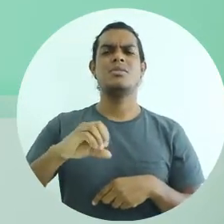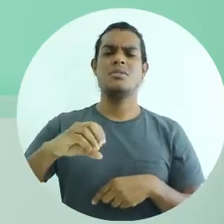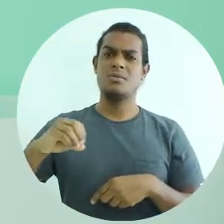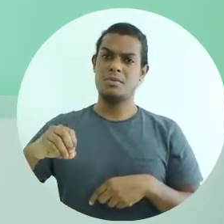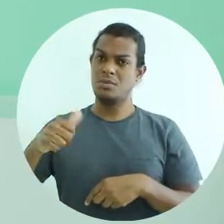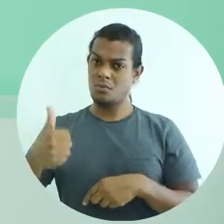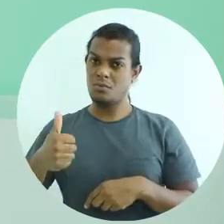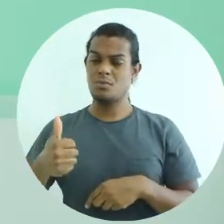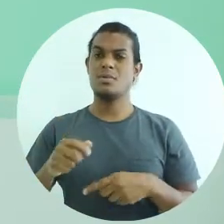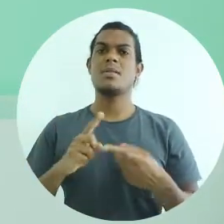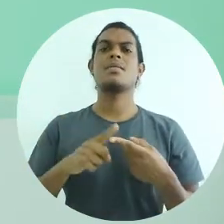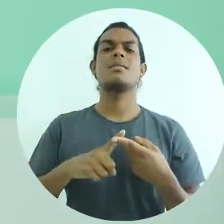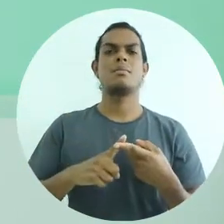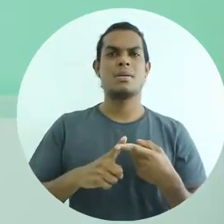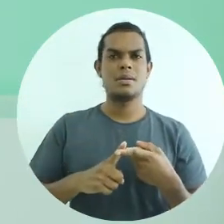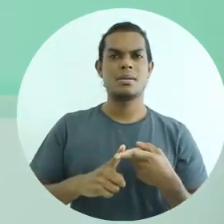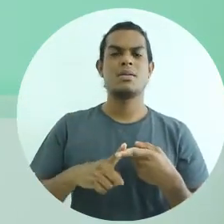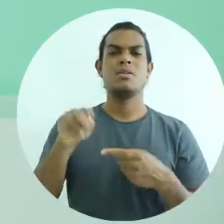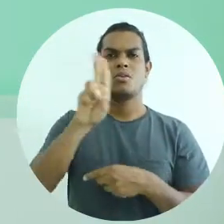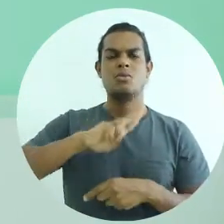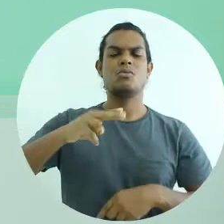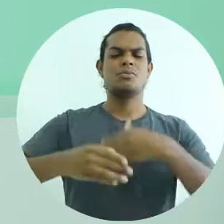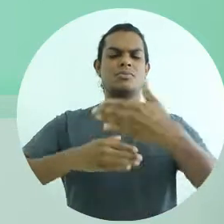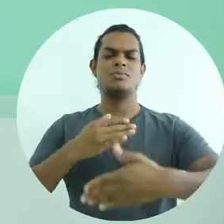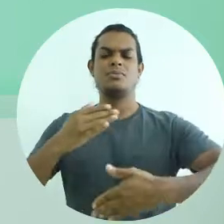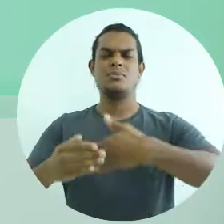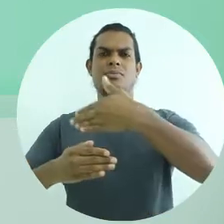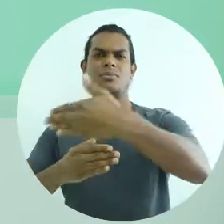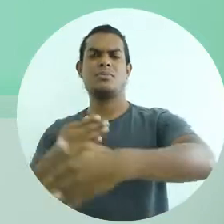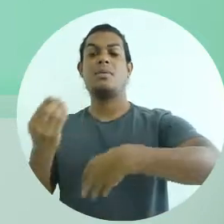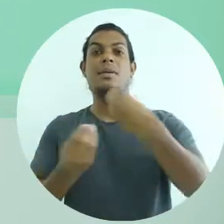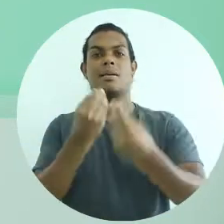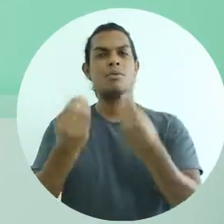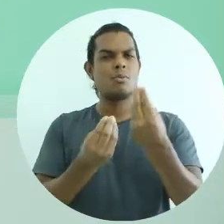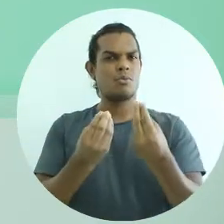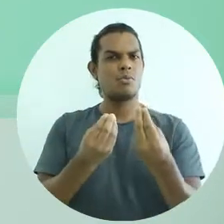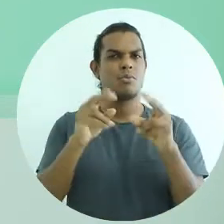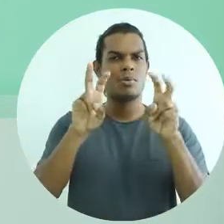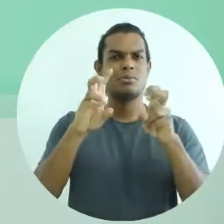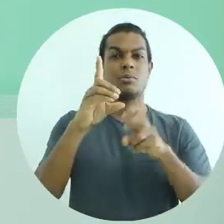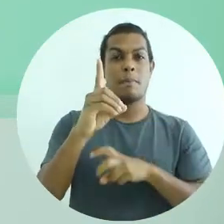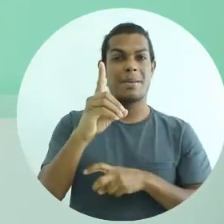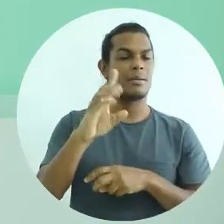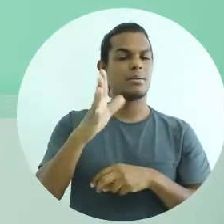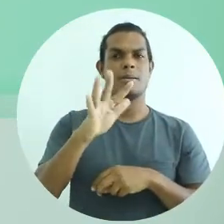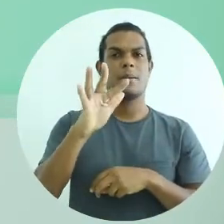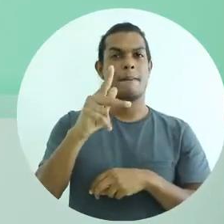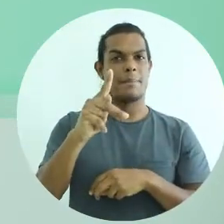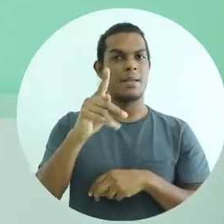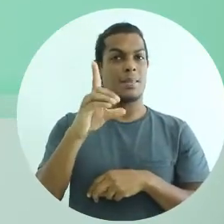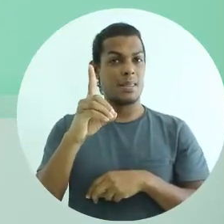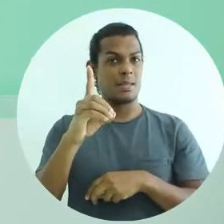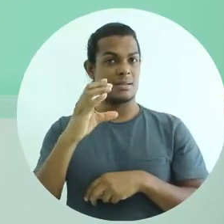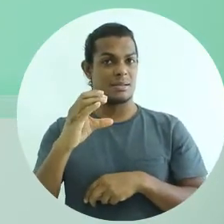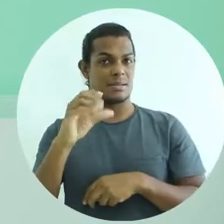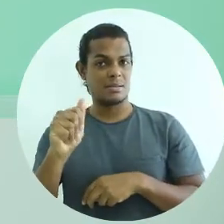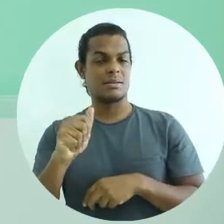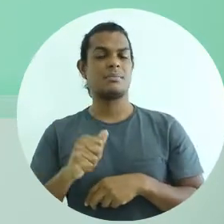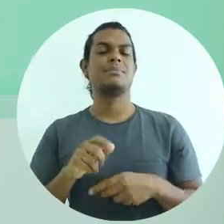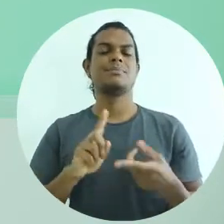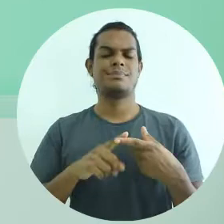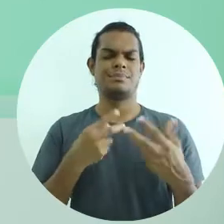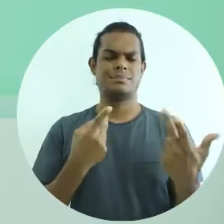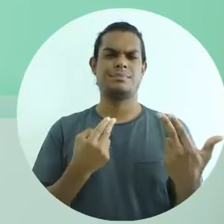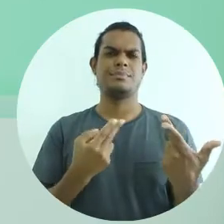contínua. Aquele conceito que a gente viu lá no PDCA também é aplicável para a revisão da norma ISO. E nessas